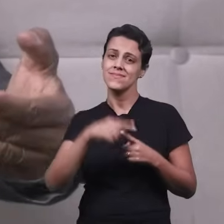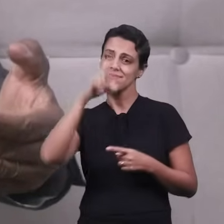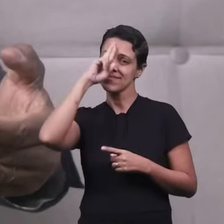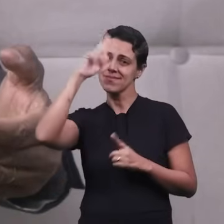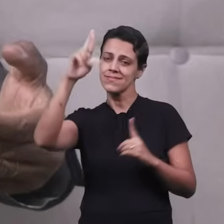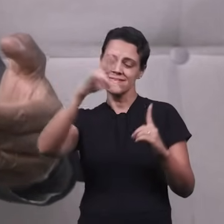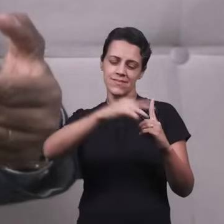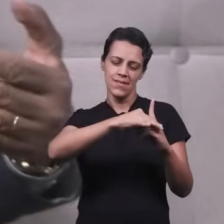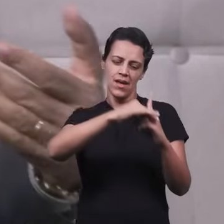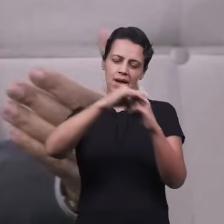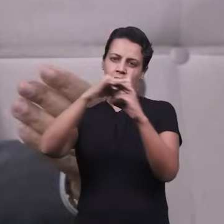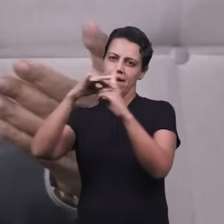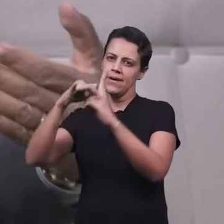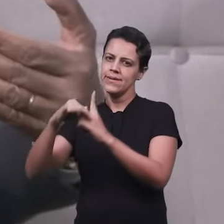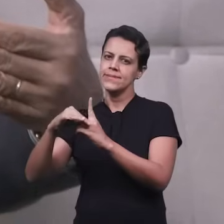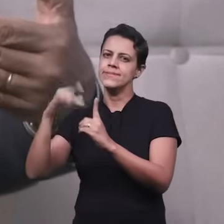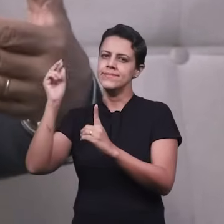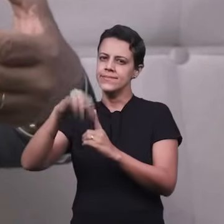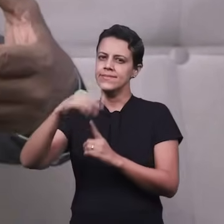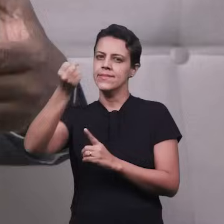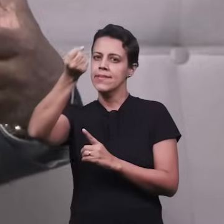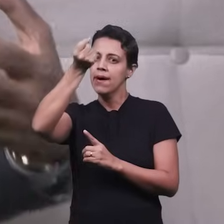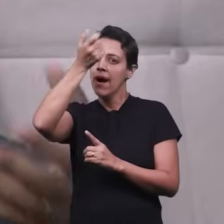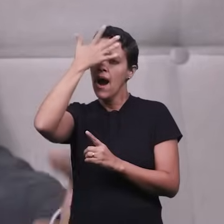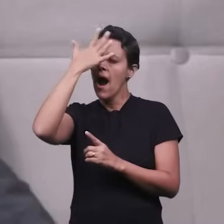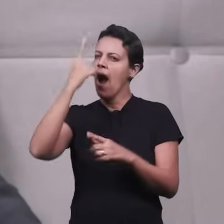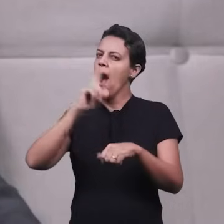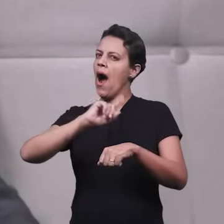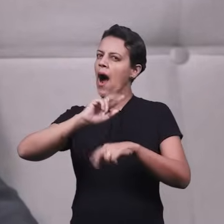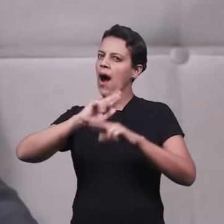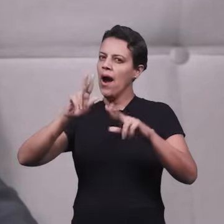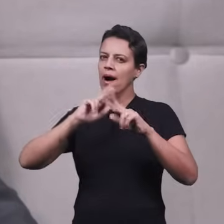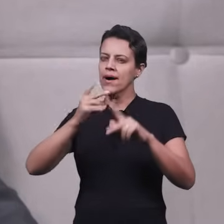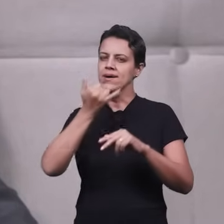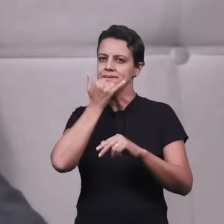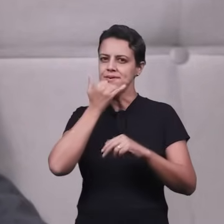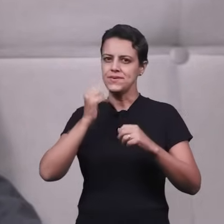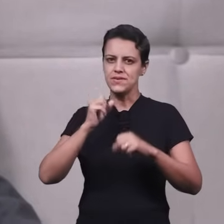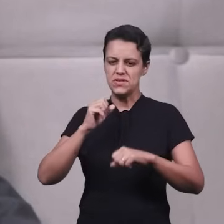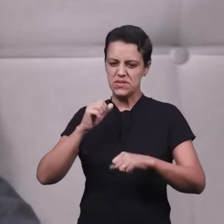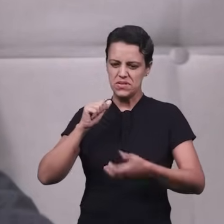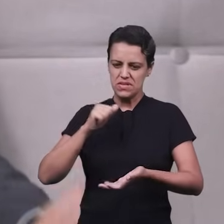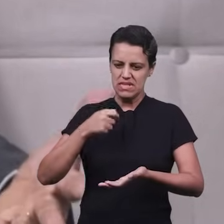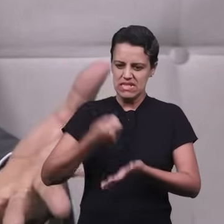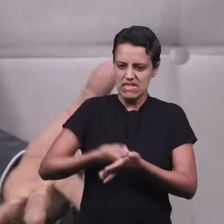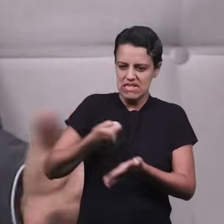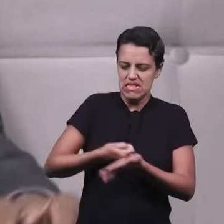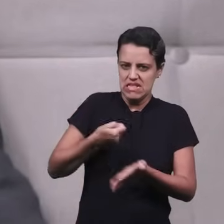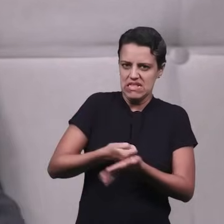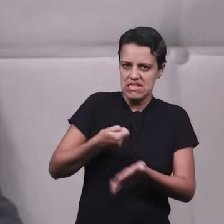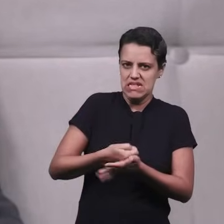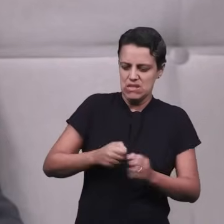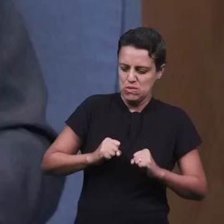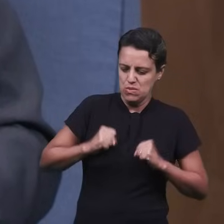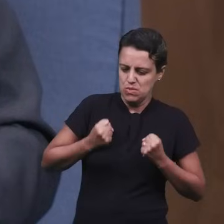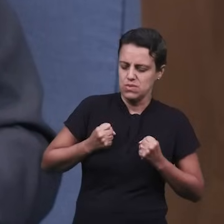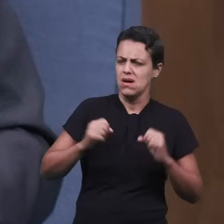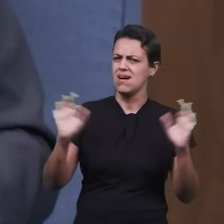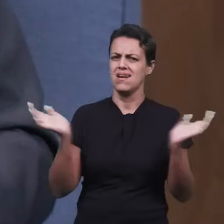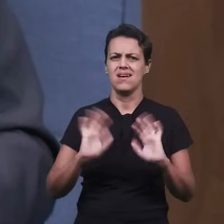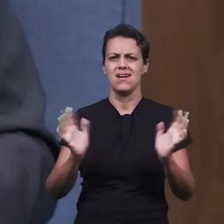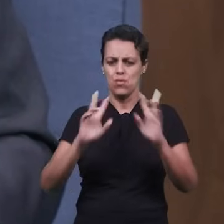a graça, né? É a graça que faz o homem, não é o esforço humano, não é nada. Como que ele abriu esse mistério? A iniciativa é do